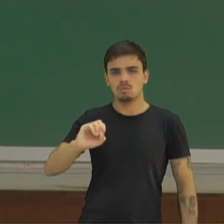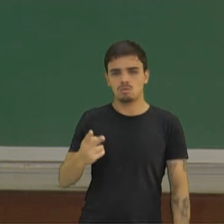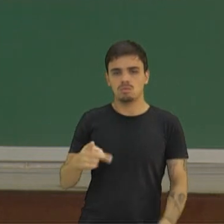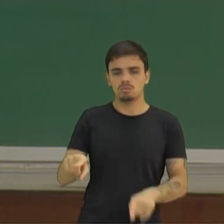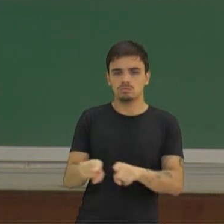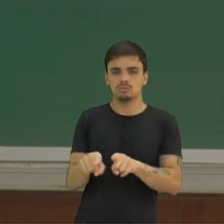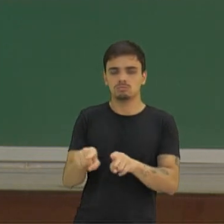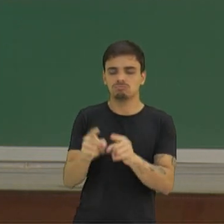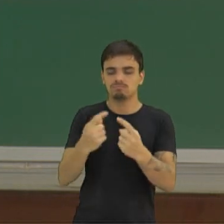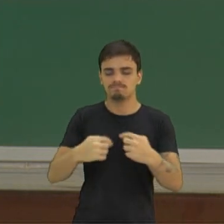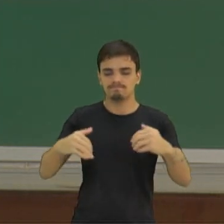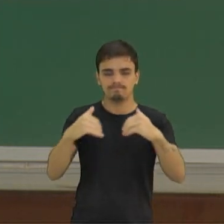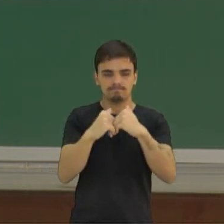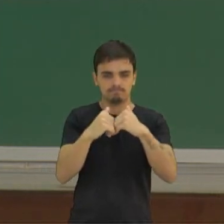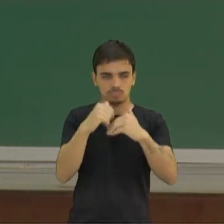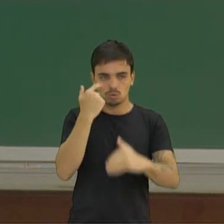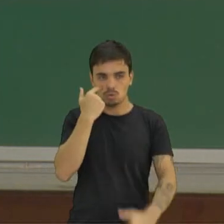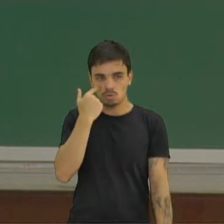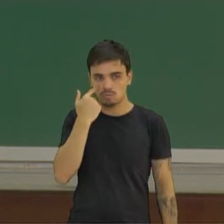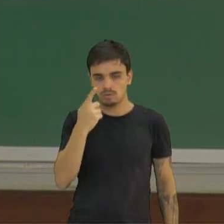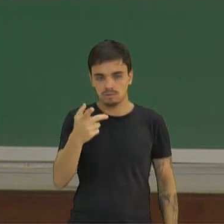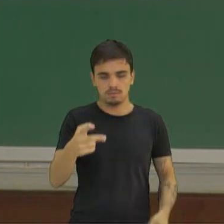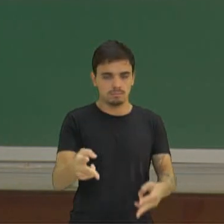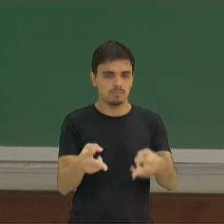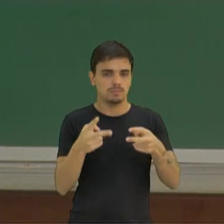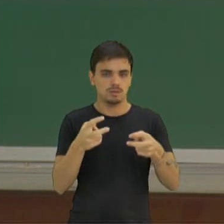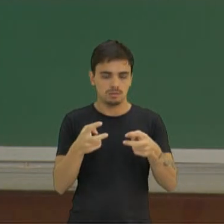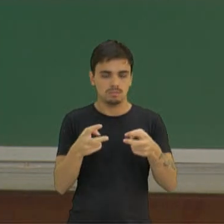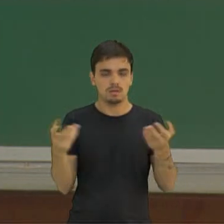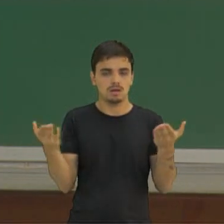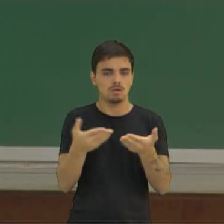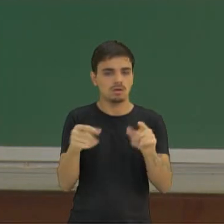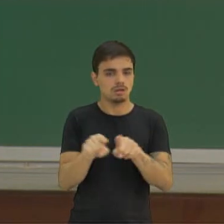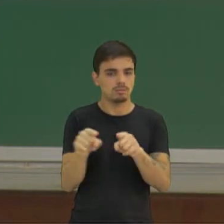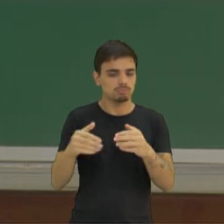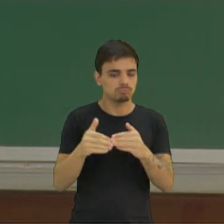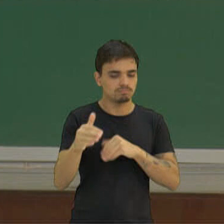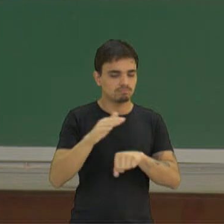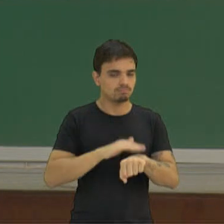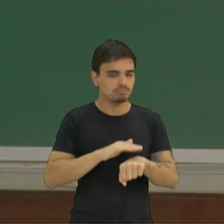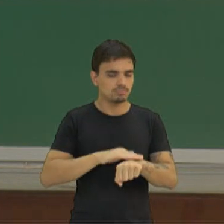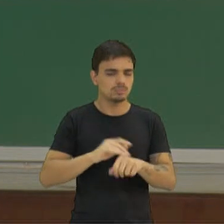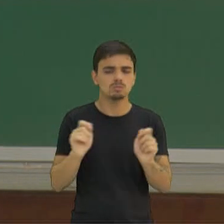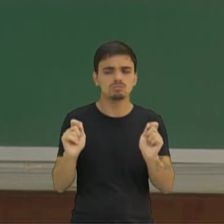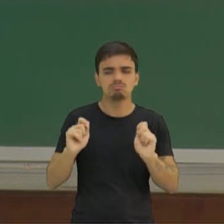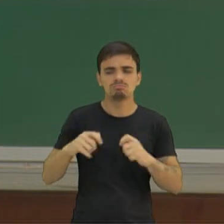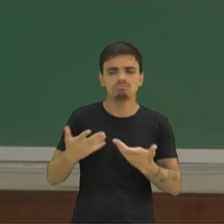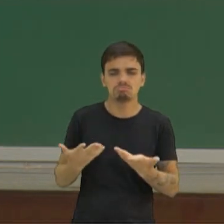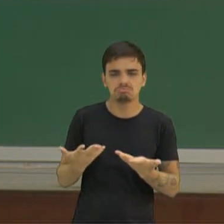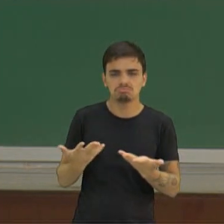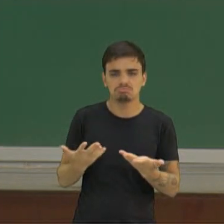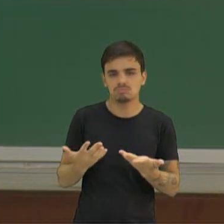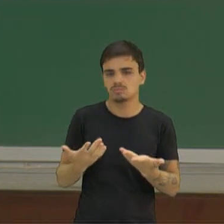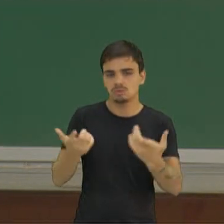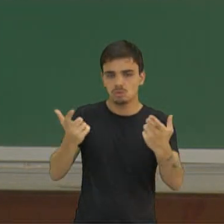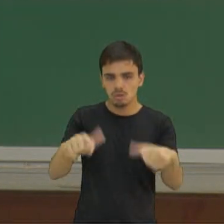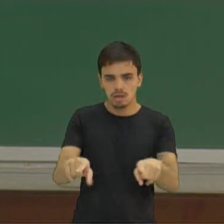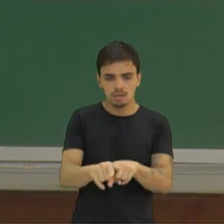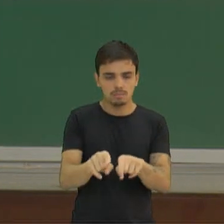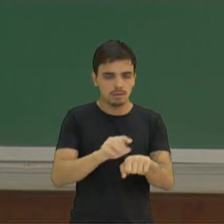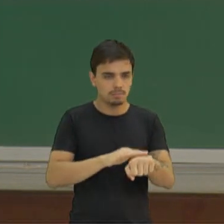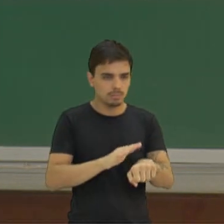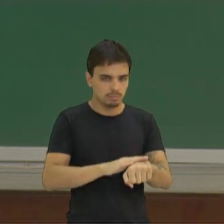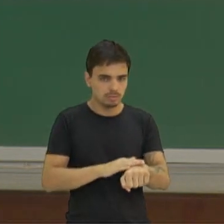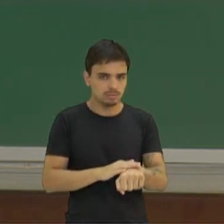da recombinação vocês vão analisar pessoal que no momento em que não dá para gente não temos esse passe